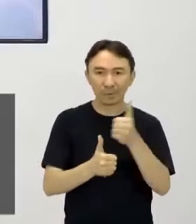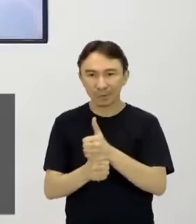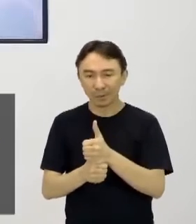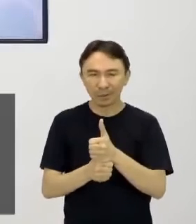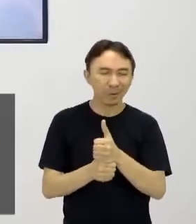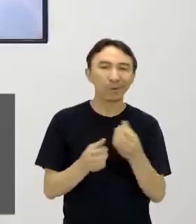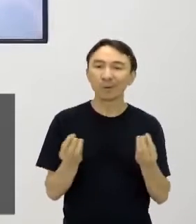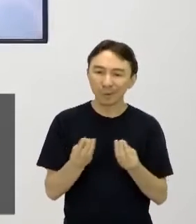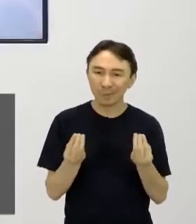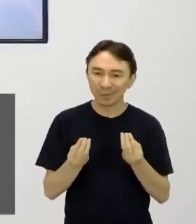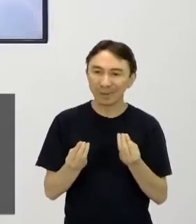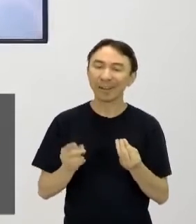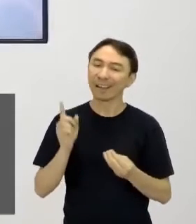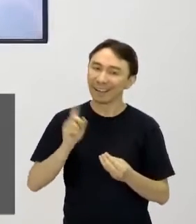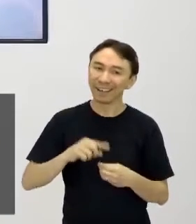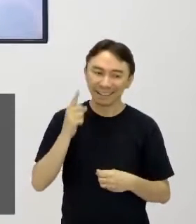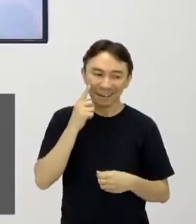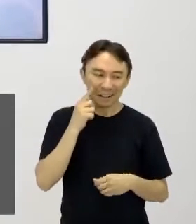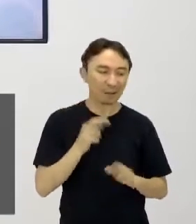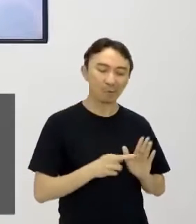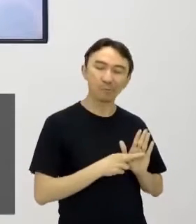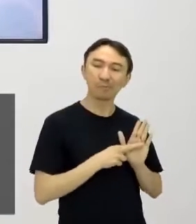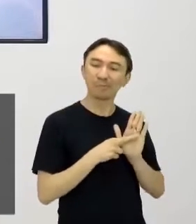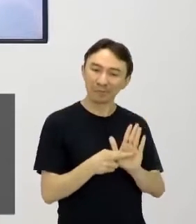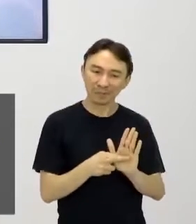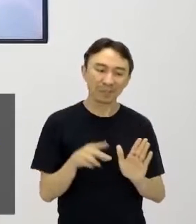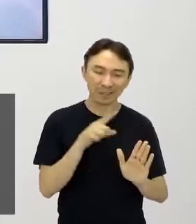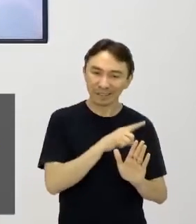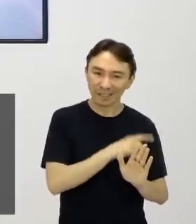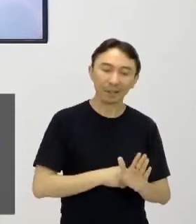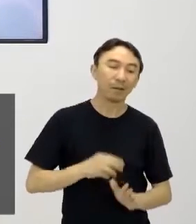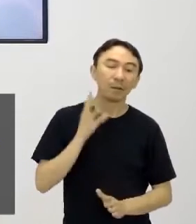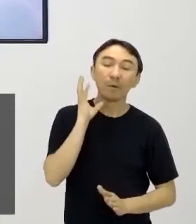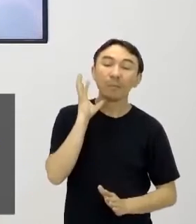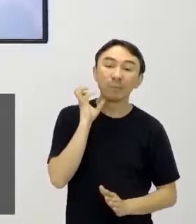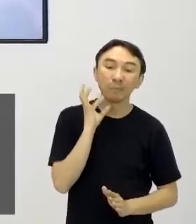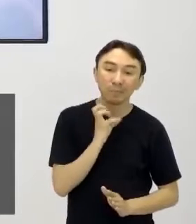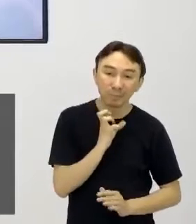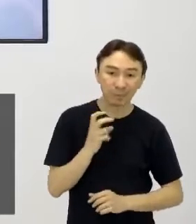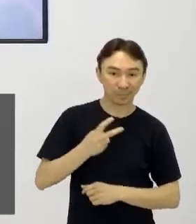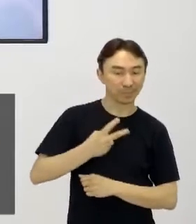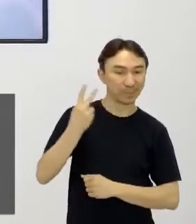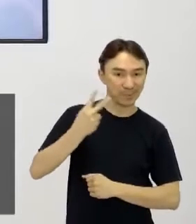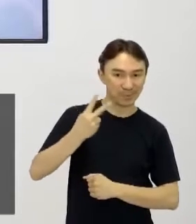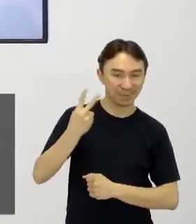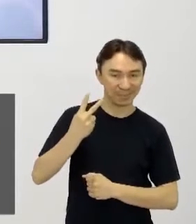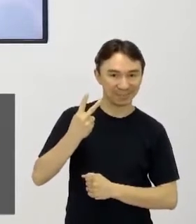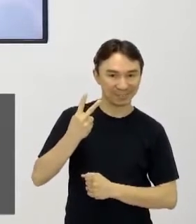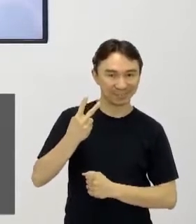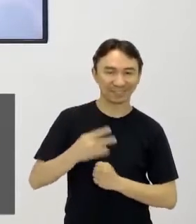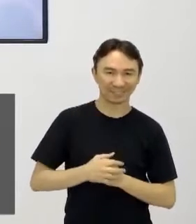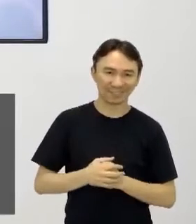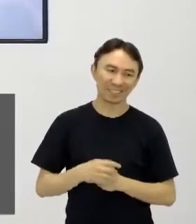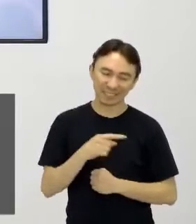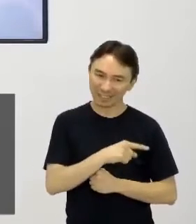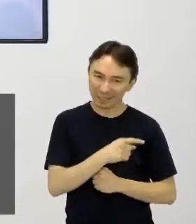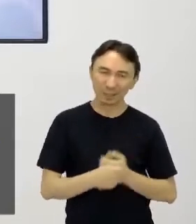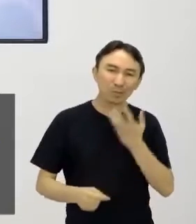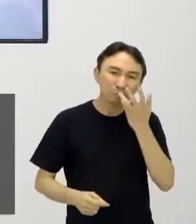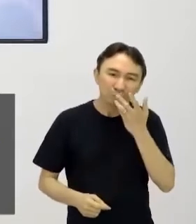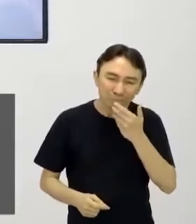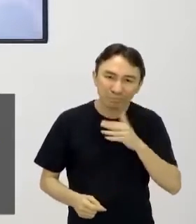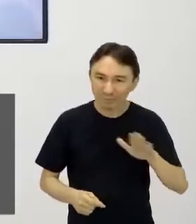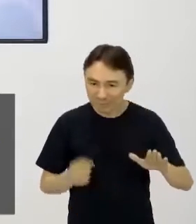do pequeno Dom Pedro II, que aí é o período regencial. Então, enquanto ele é uma criancinha, esses regentes